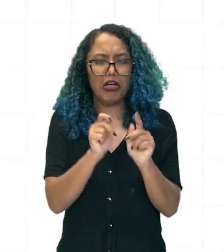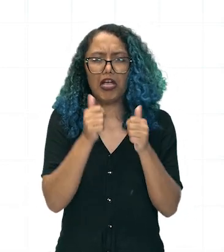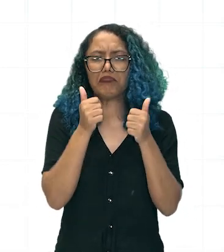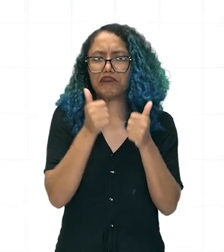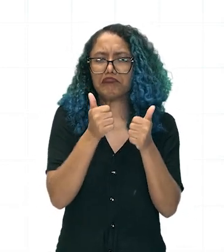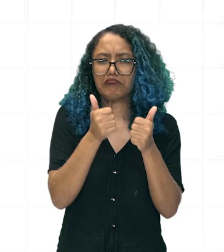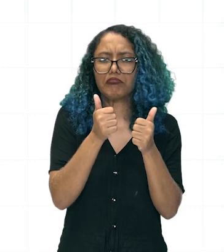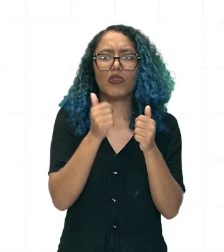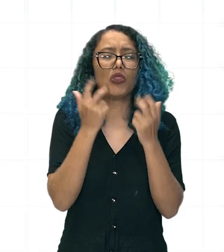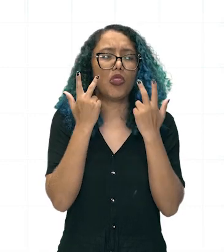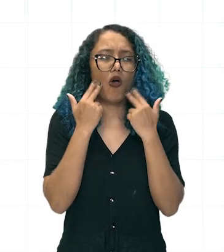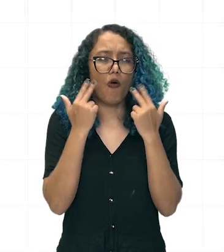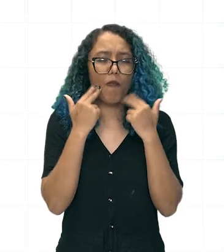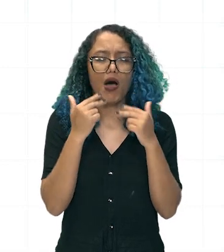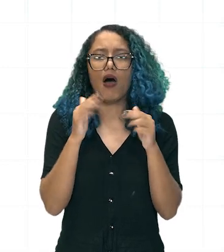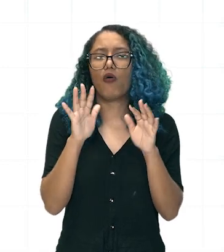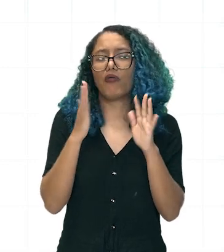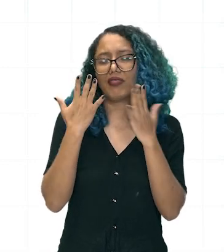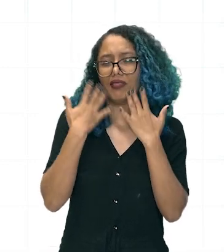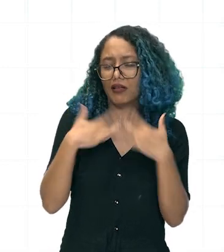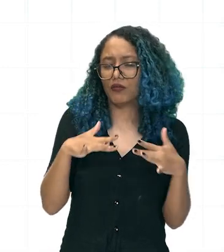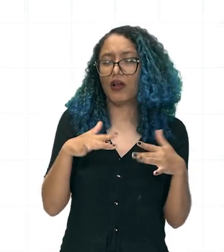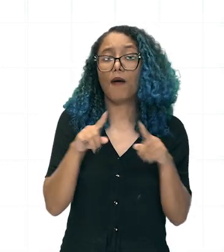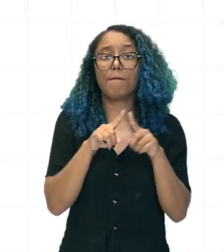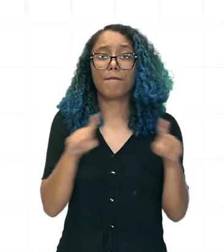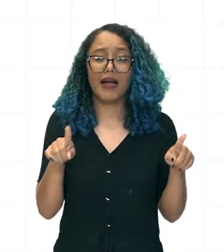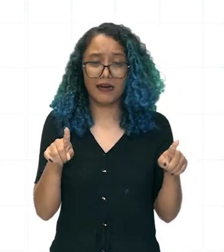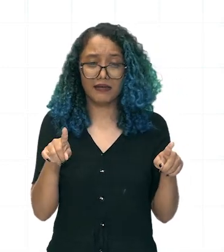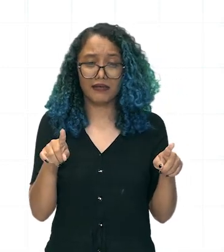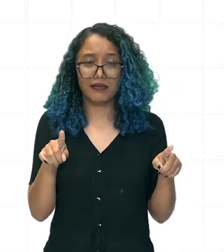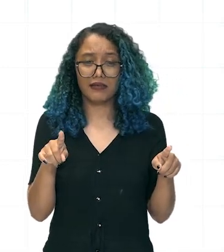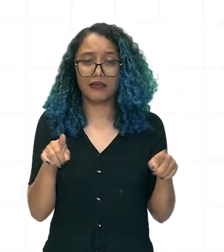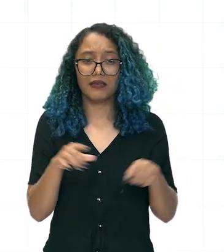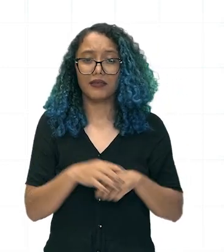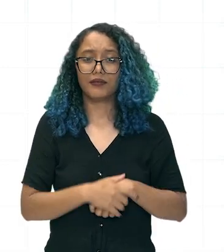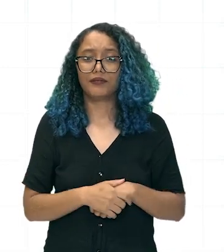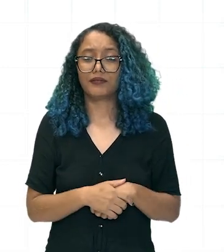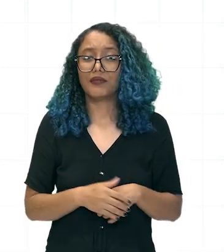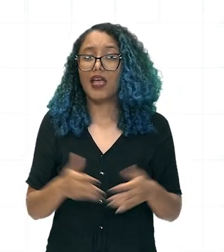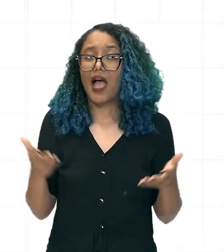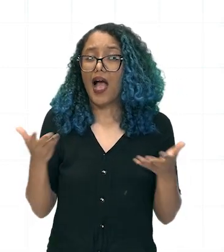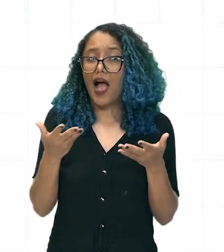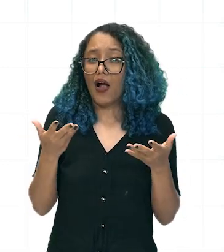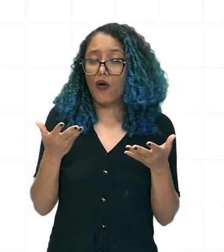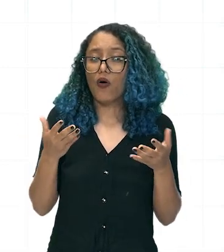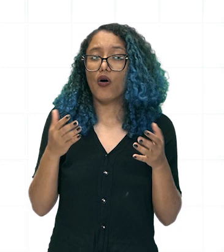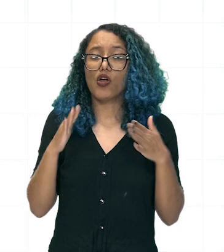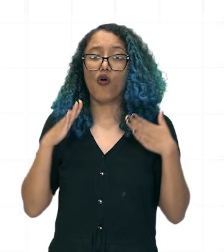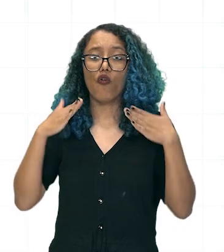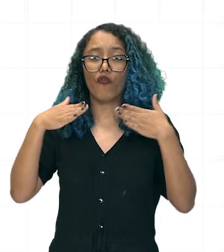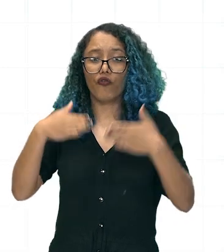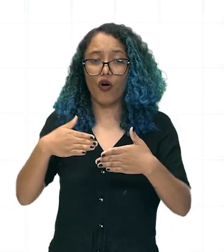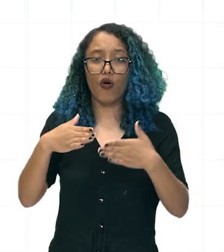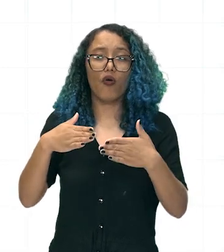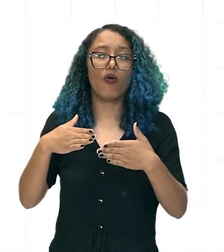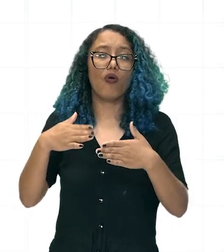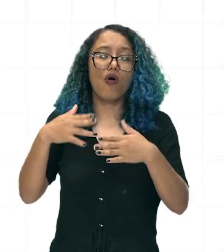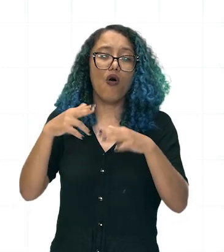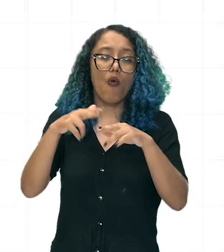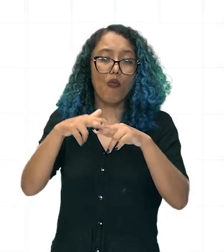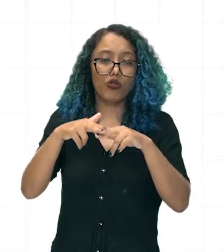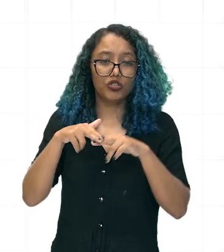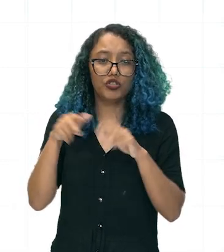ok, são eventos naturais, mas aqui nós estamos principalmente falando daquelas